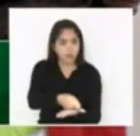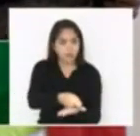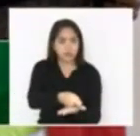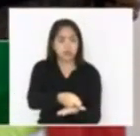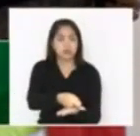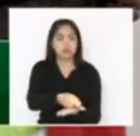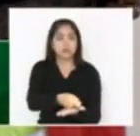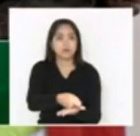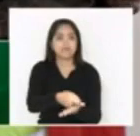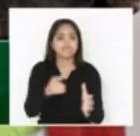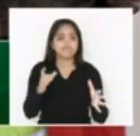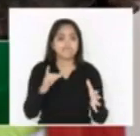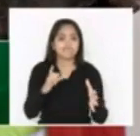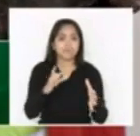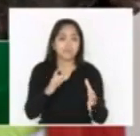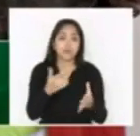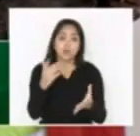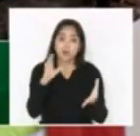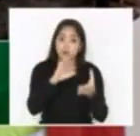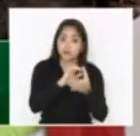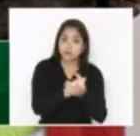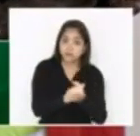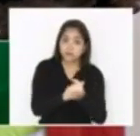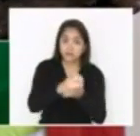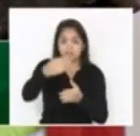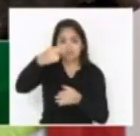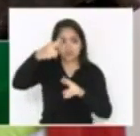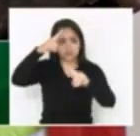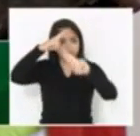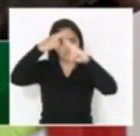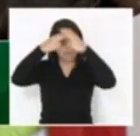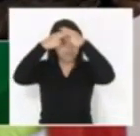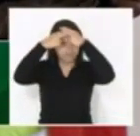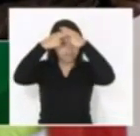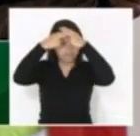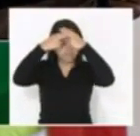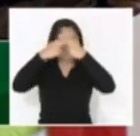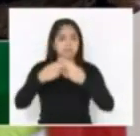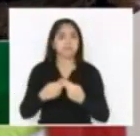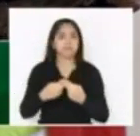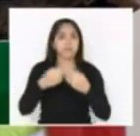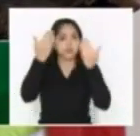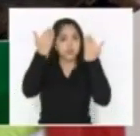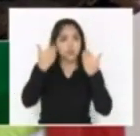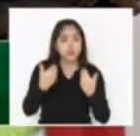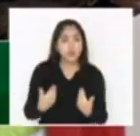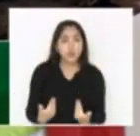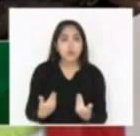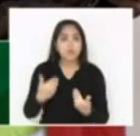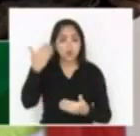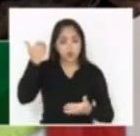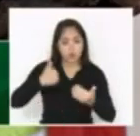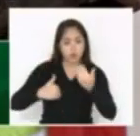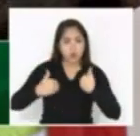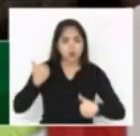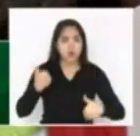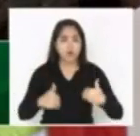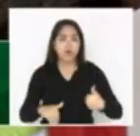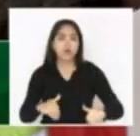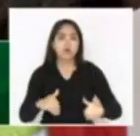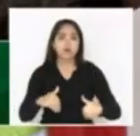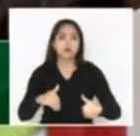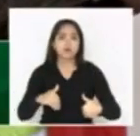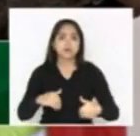A união deixou cicatrizes que ela carrega no corpo: cortes de facão,